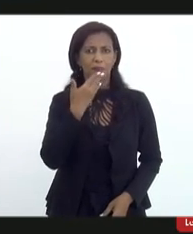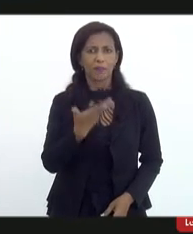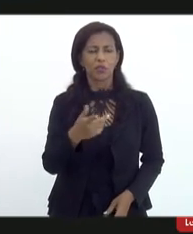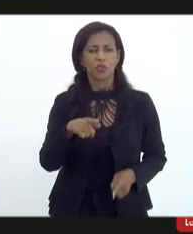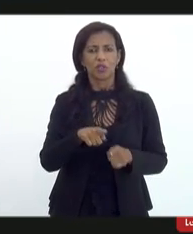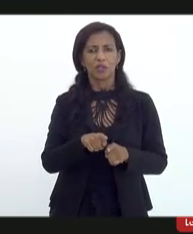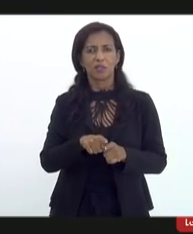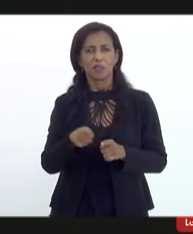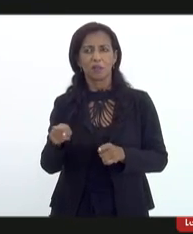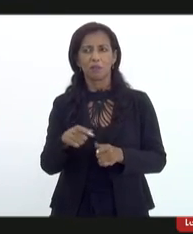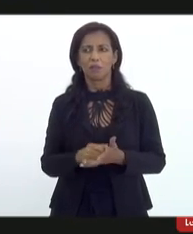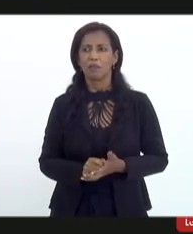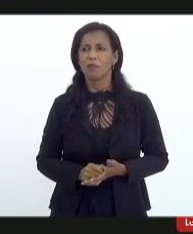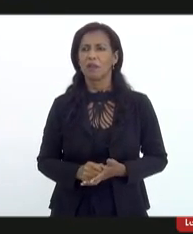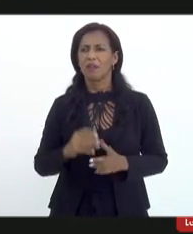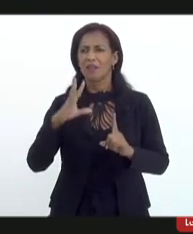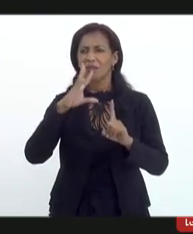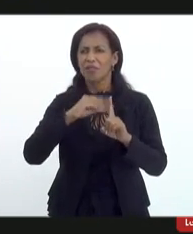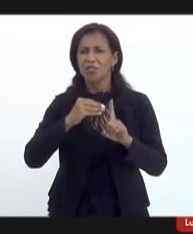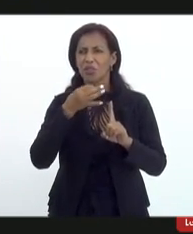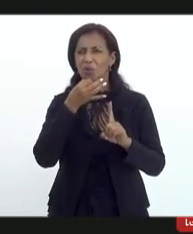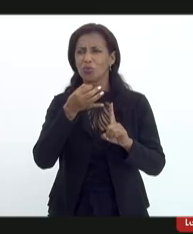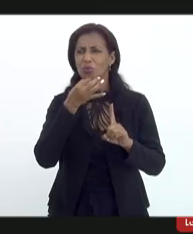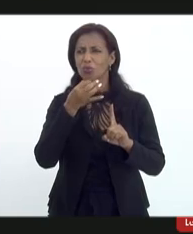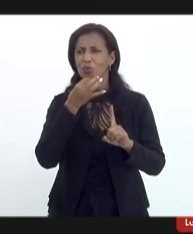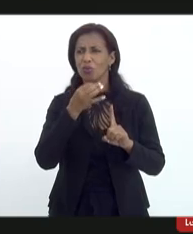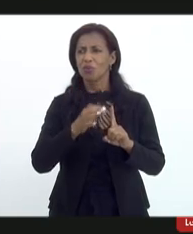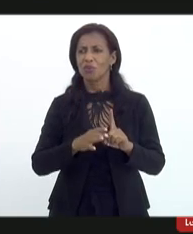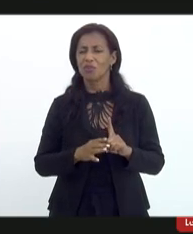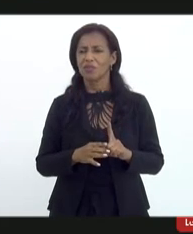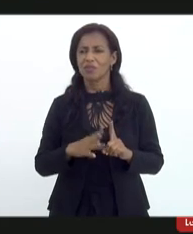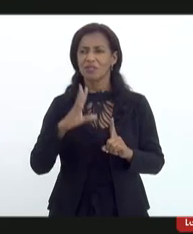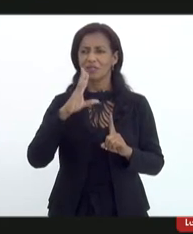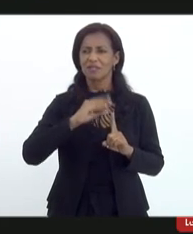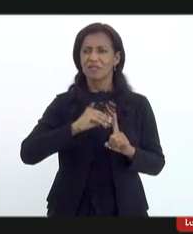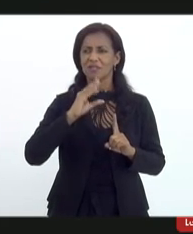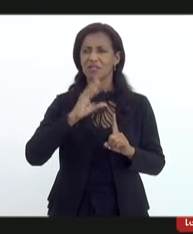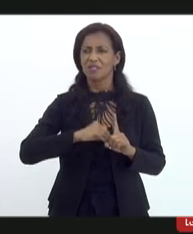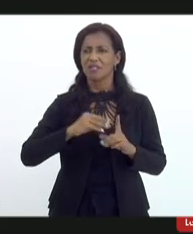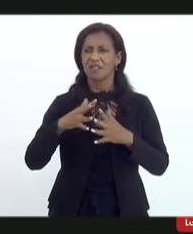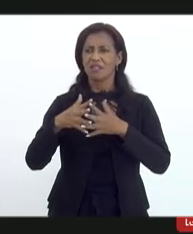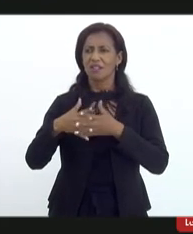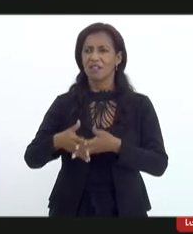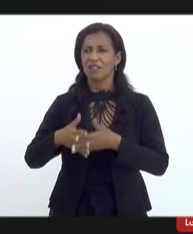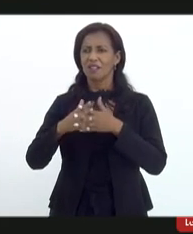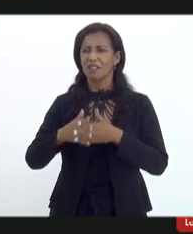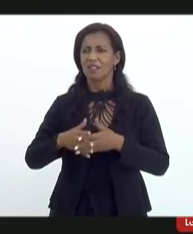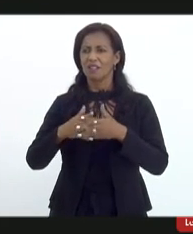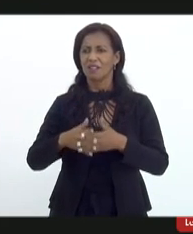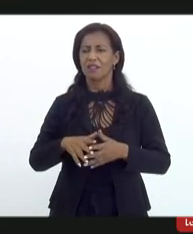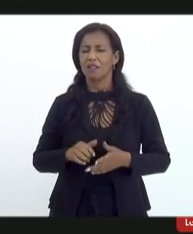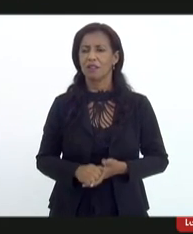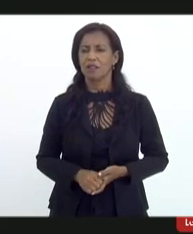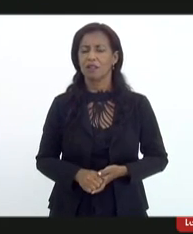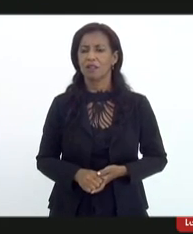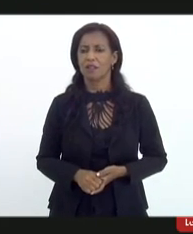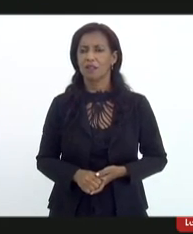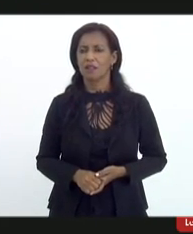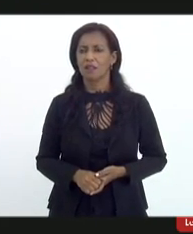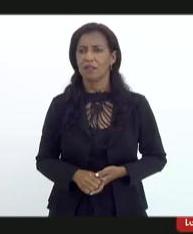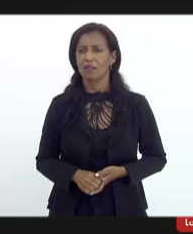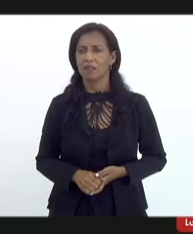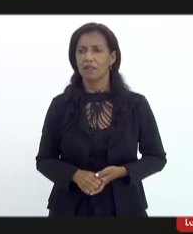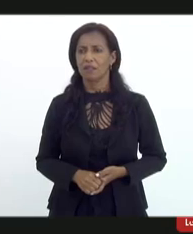Michelle Lacerda para fechar seu microfone, por favor, que ela contava que tinha relato das mulheres dos policiais militares